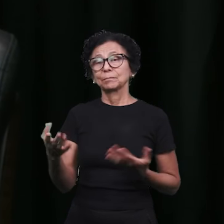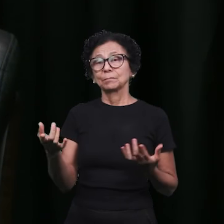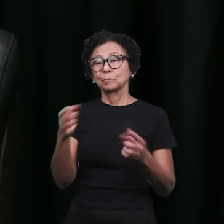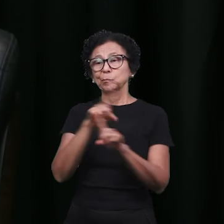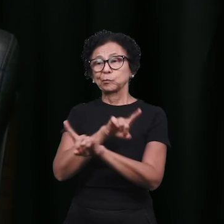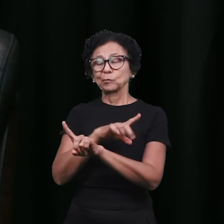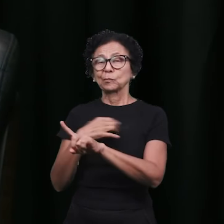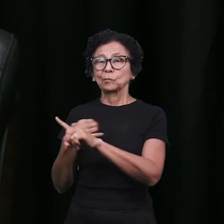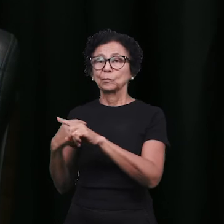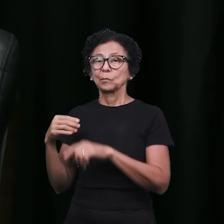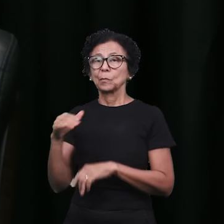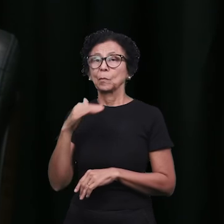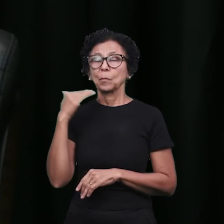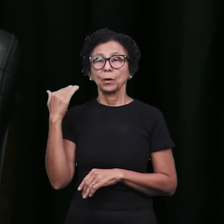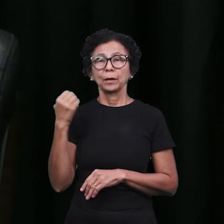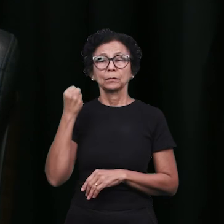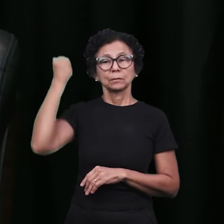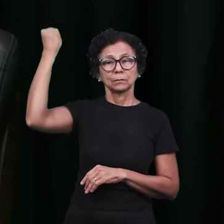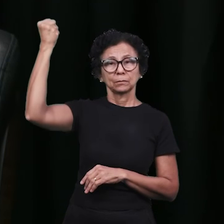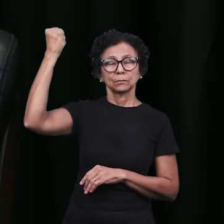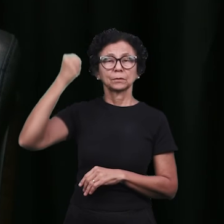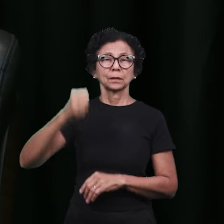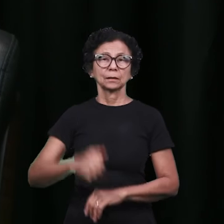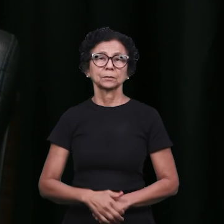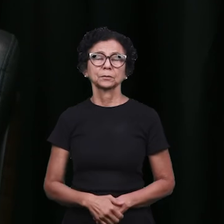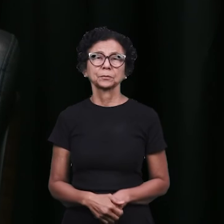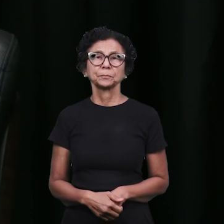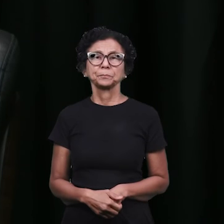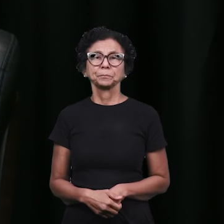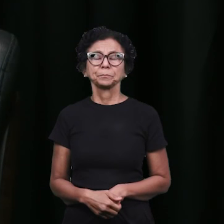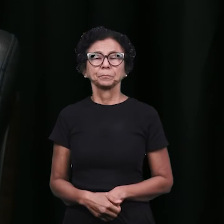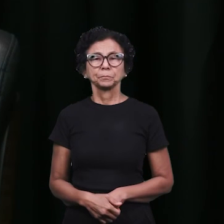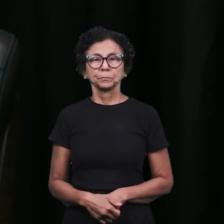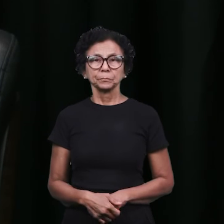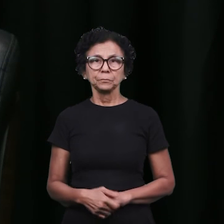povo pequeno, né. Só que lá no capítulo 9,